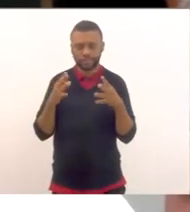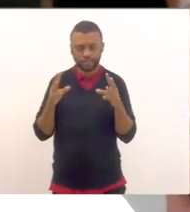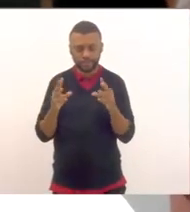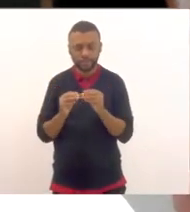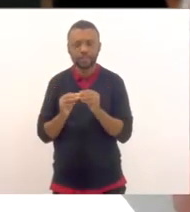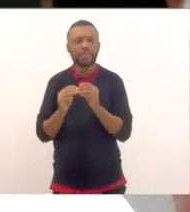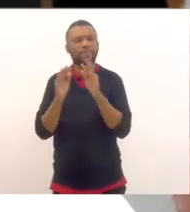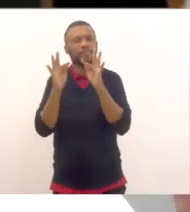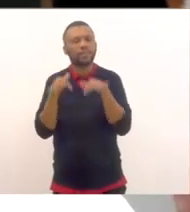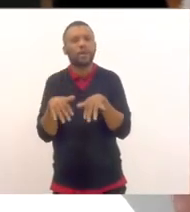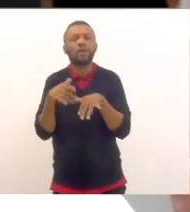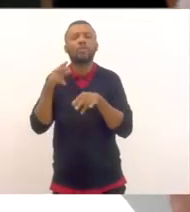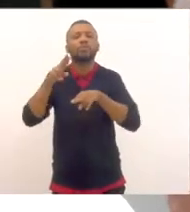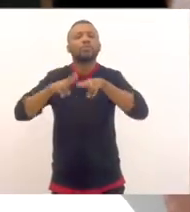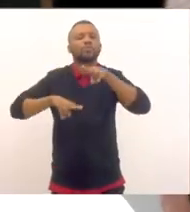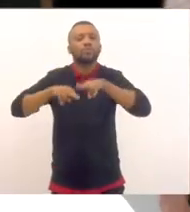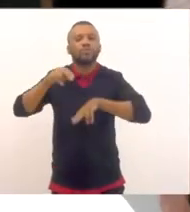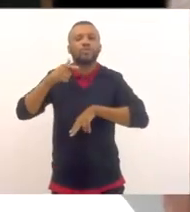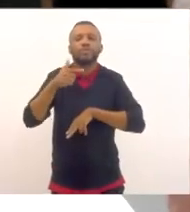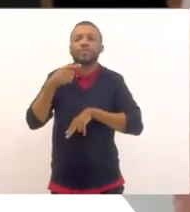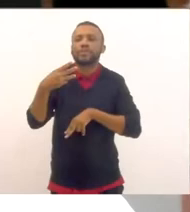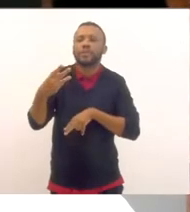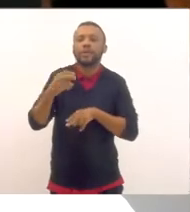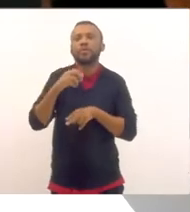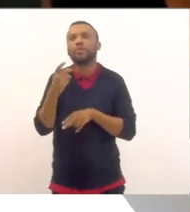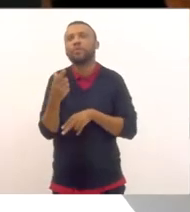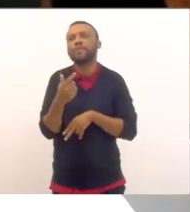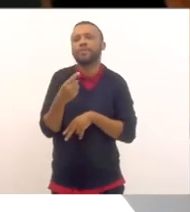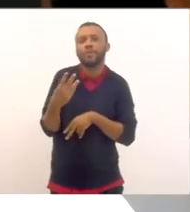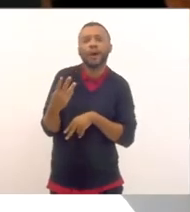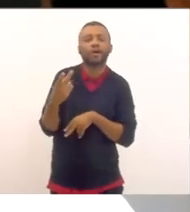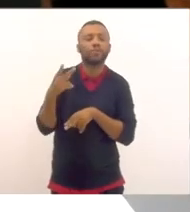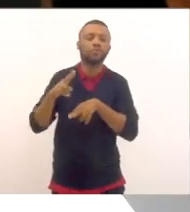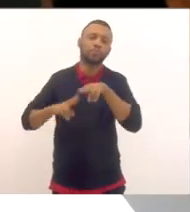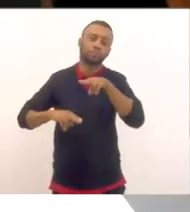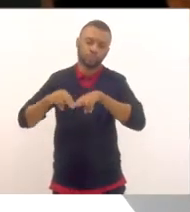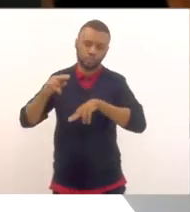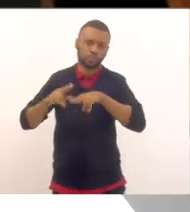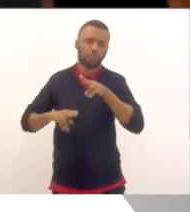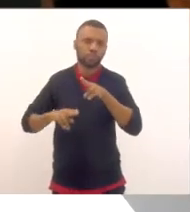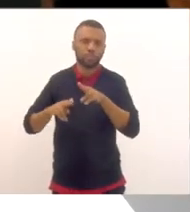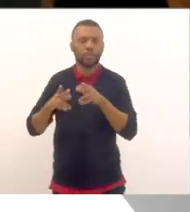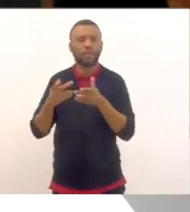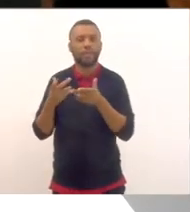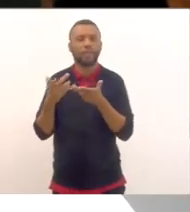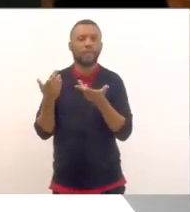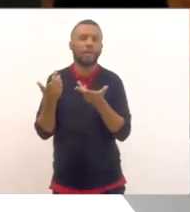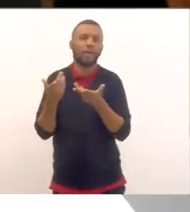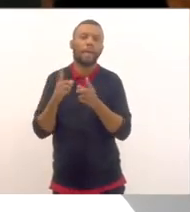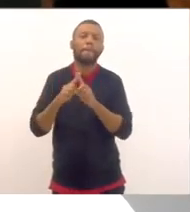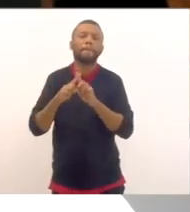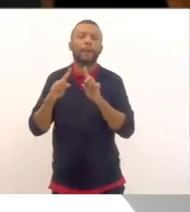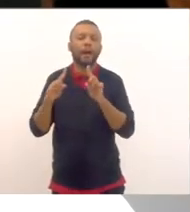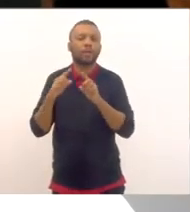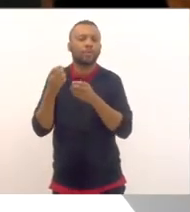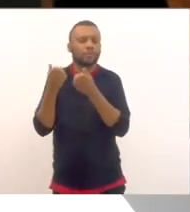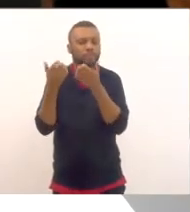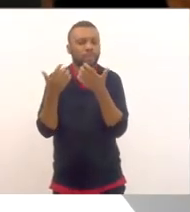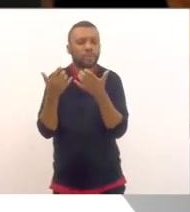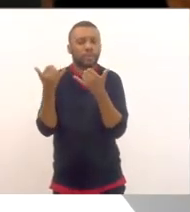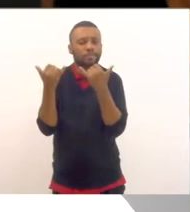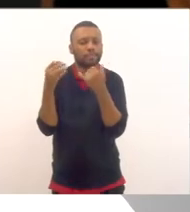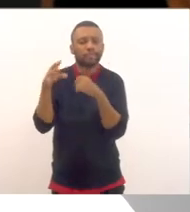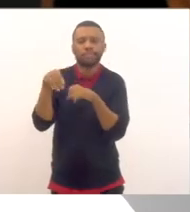eu tenho aqui de final de Junho 23 24 de junho formalmente falando Entretanto a com conforme disse